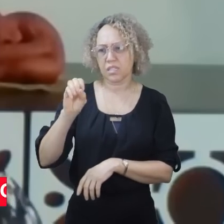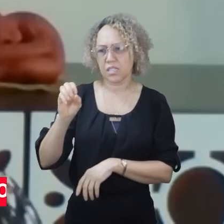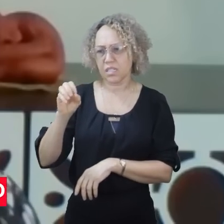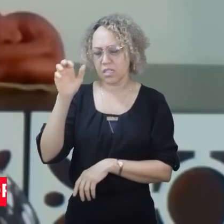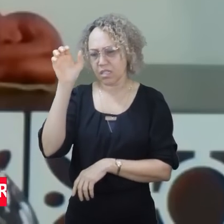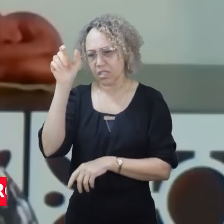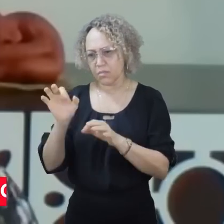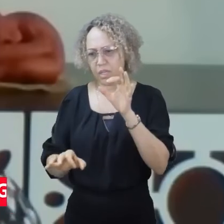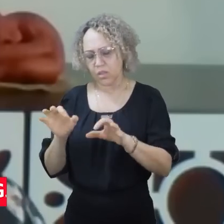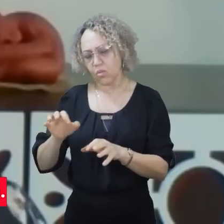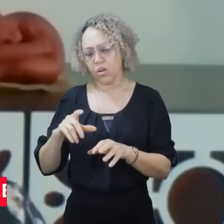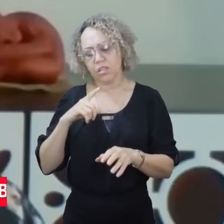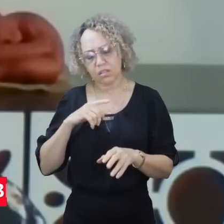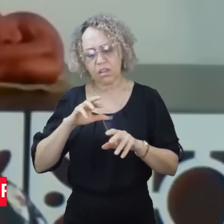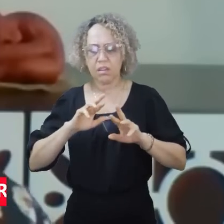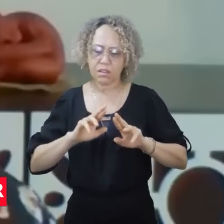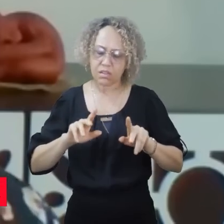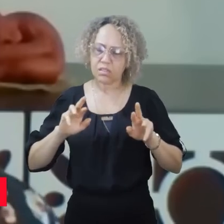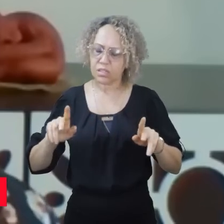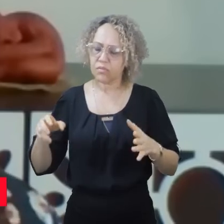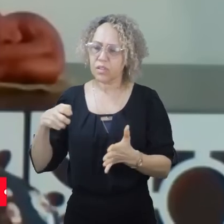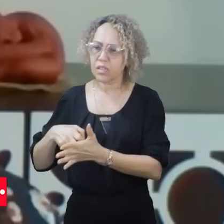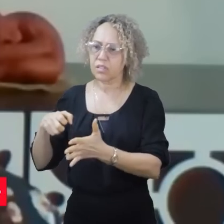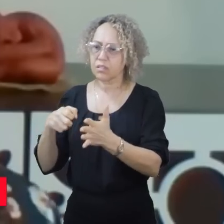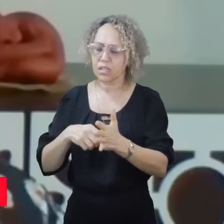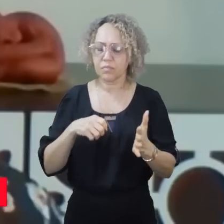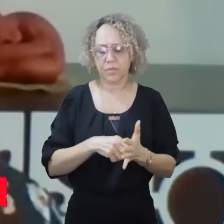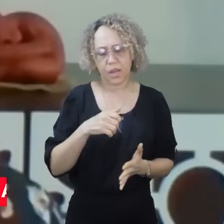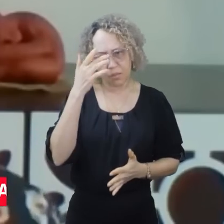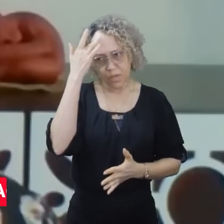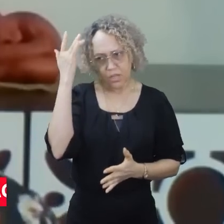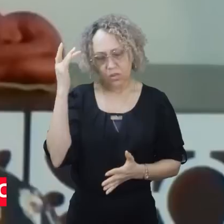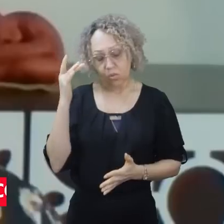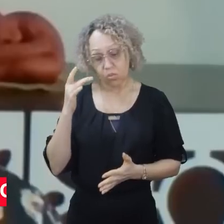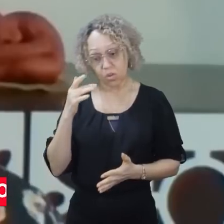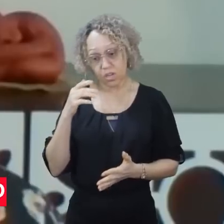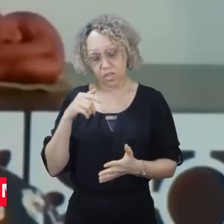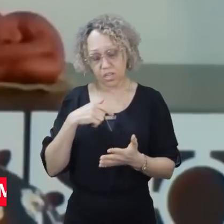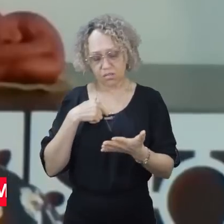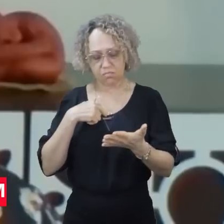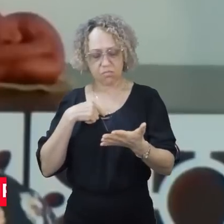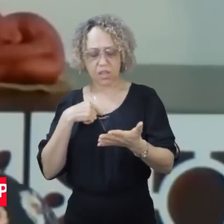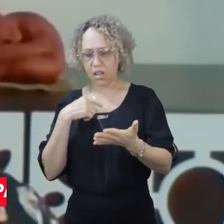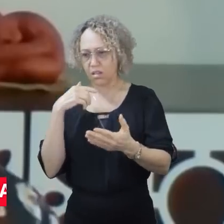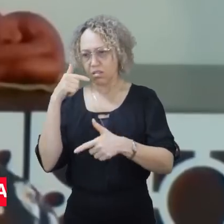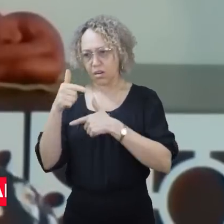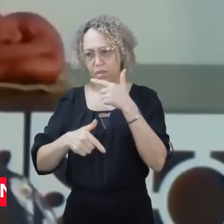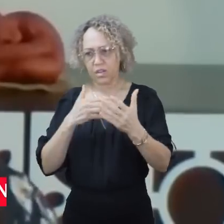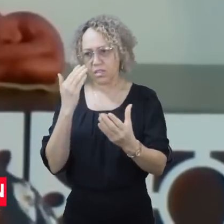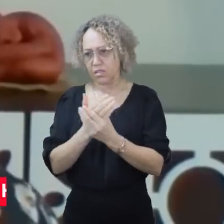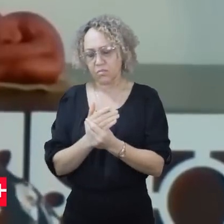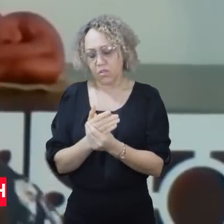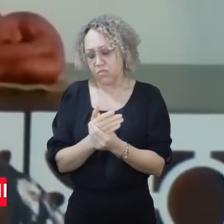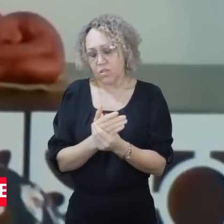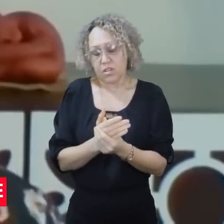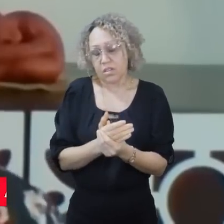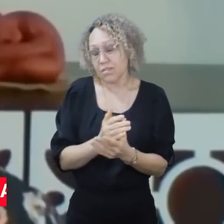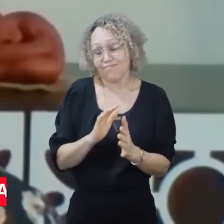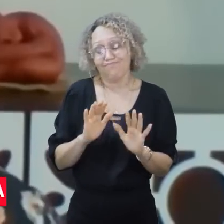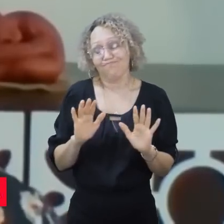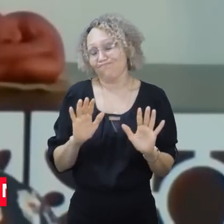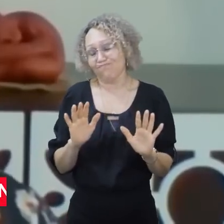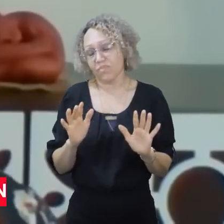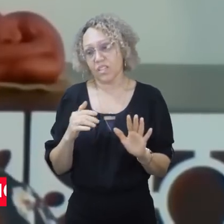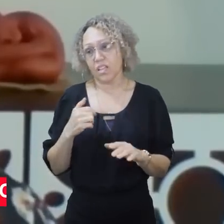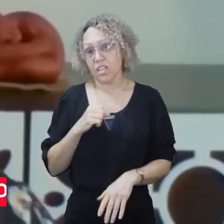quem não atua nesses processos e quem não acompanha esses processos, eu acho que se eu desse uma opinião sobre